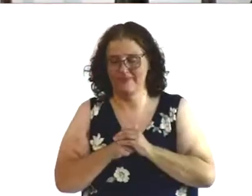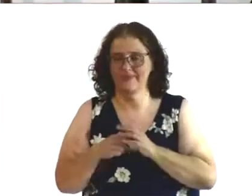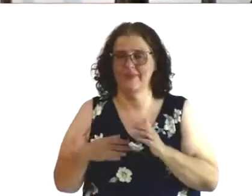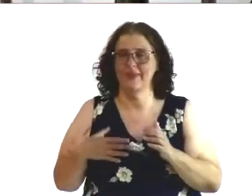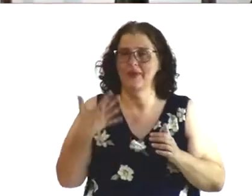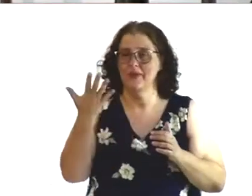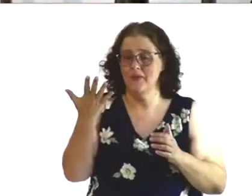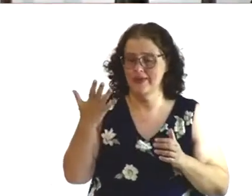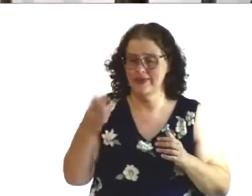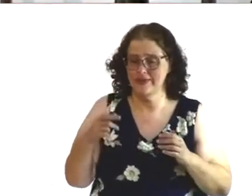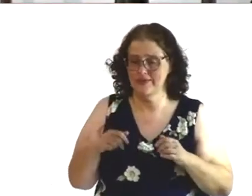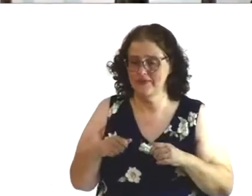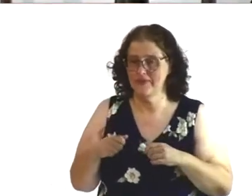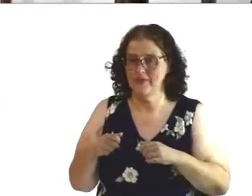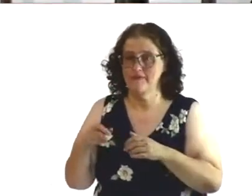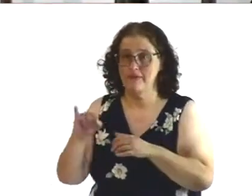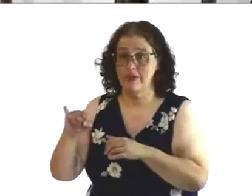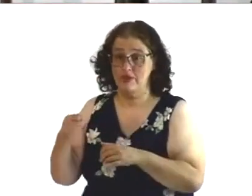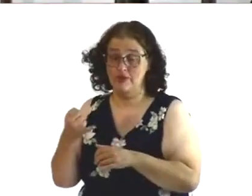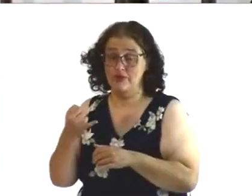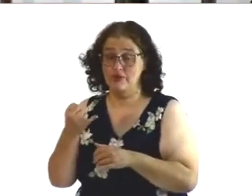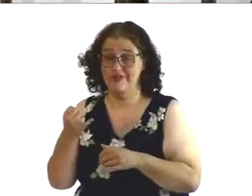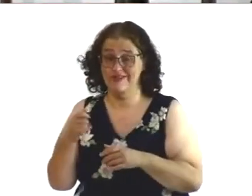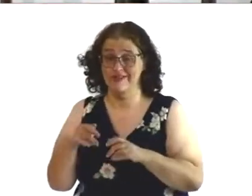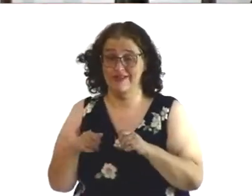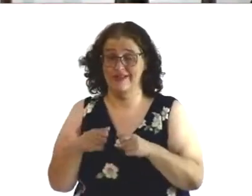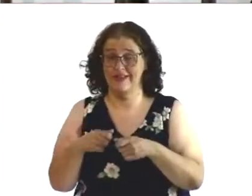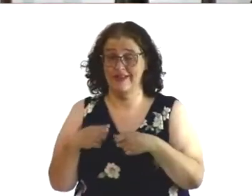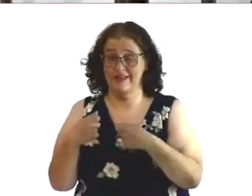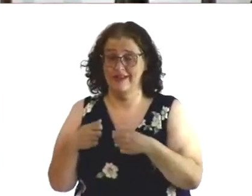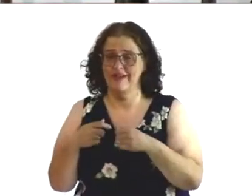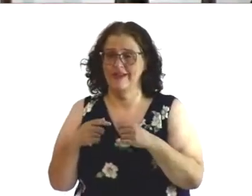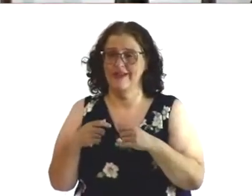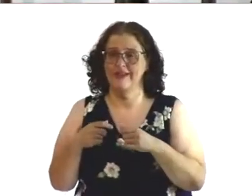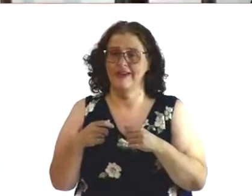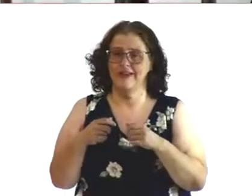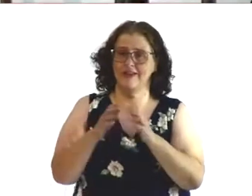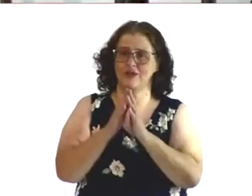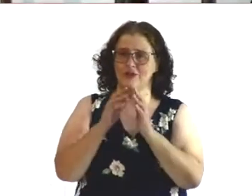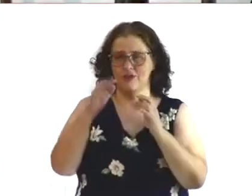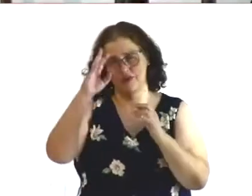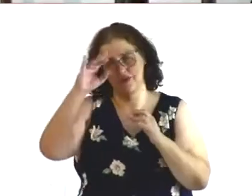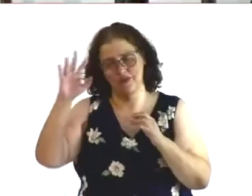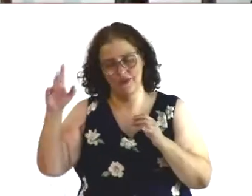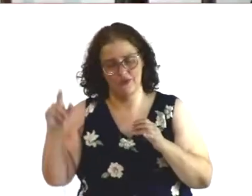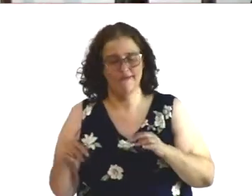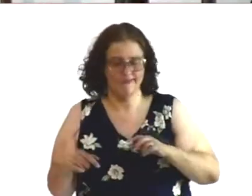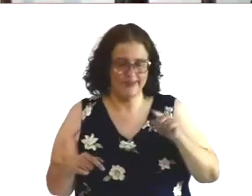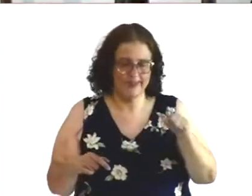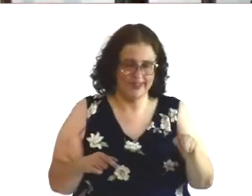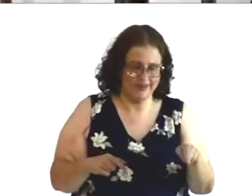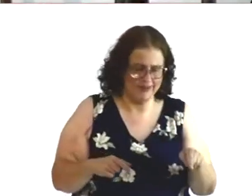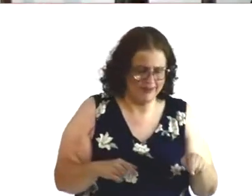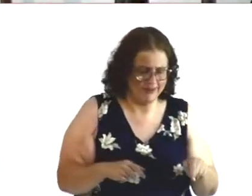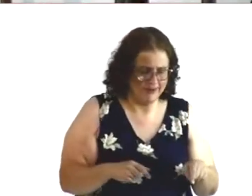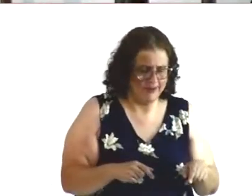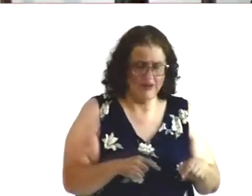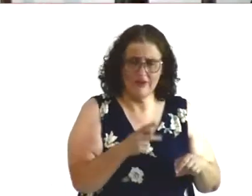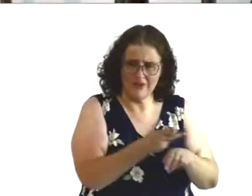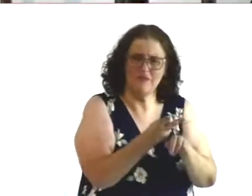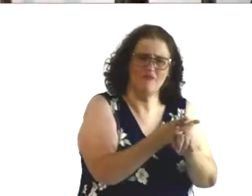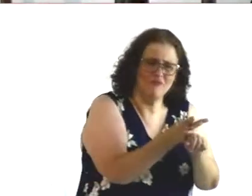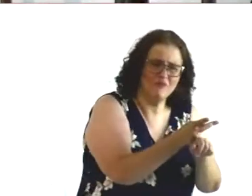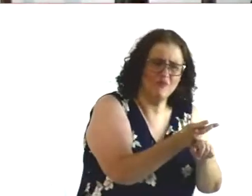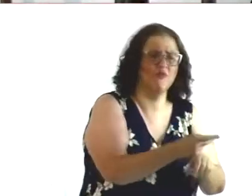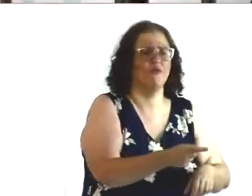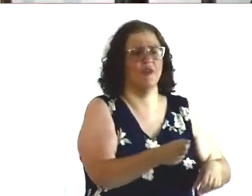E ele tentou, de certa forma, desvirtuar a realidade, até como dizendo, eu tenho homens aqui no meu